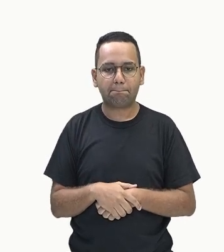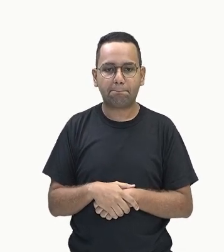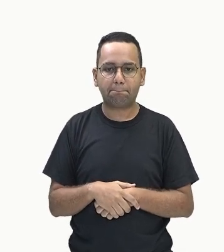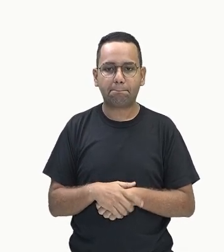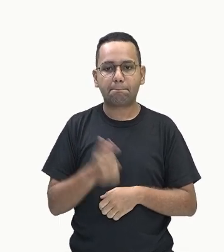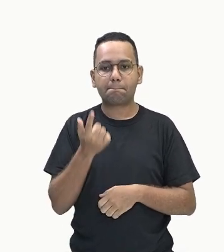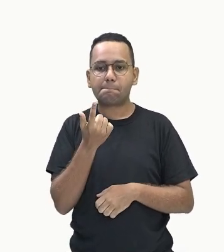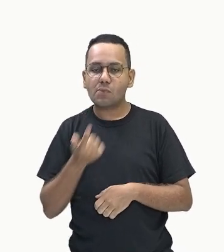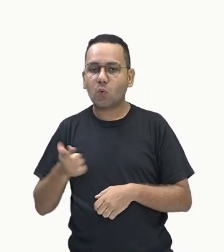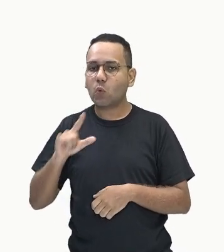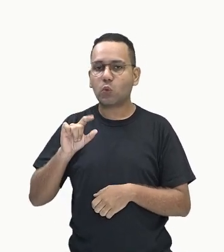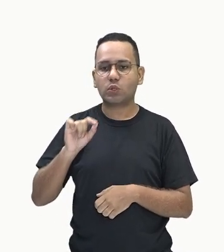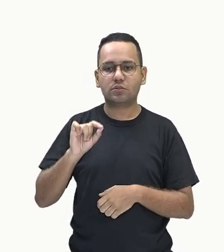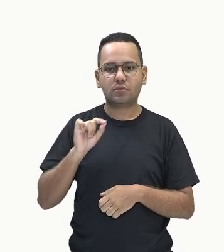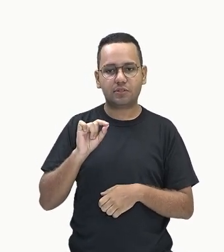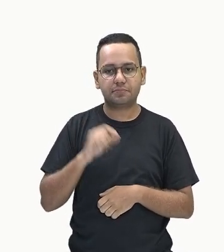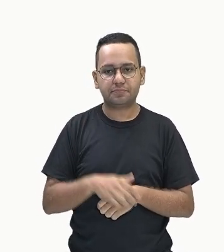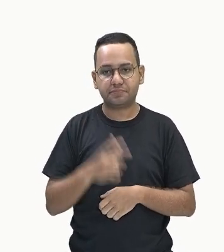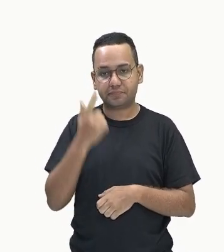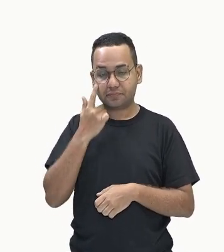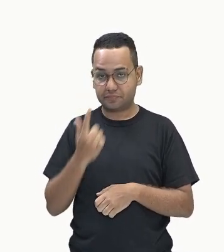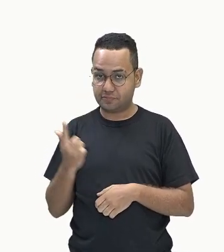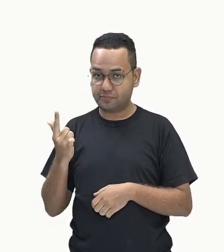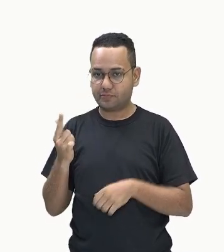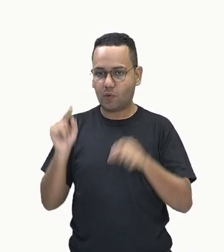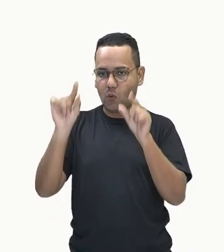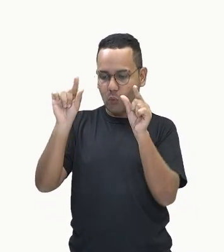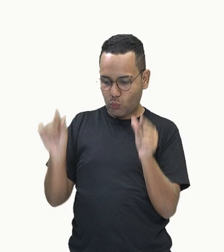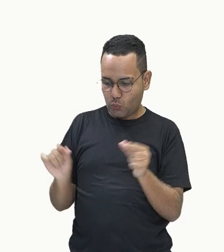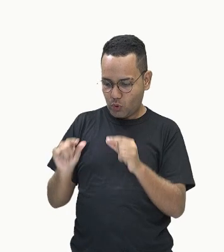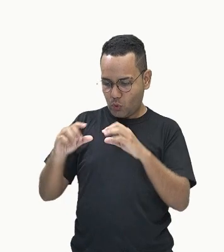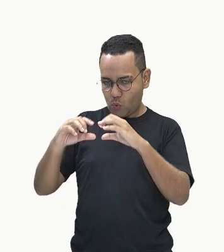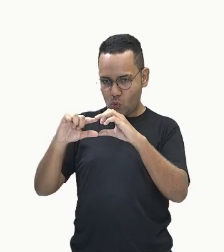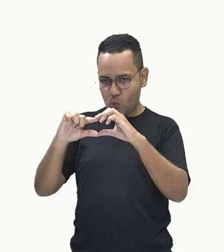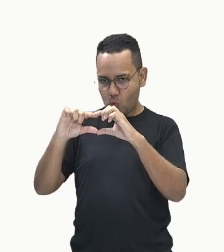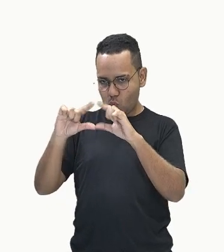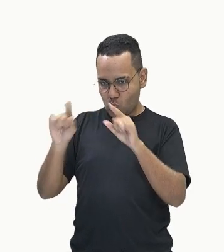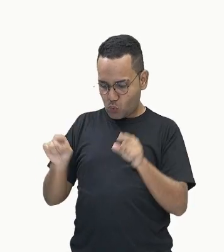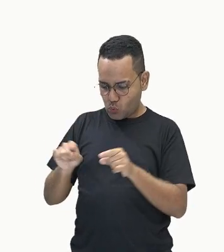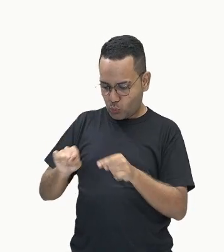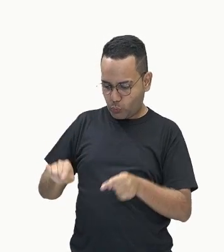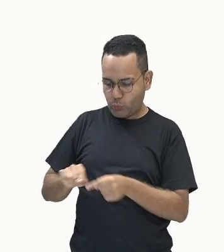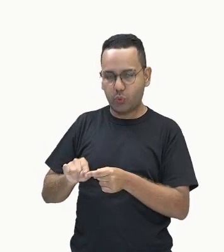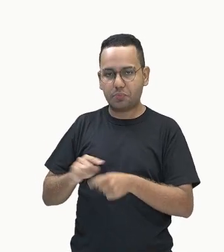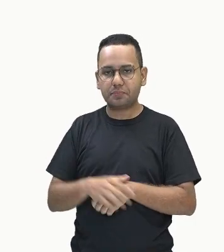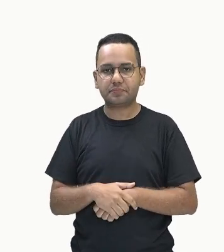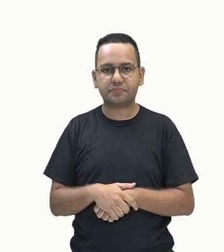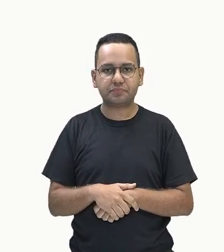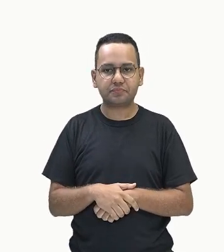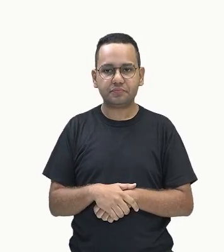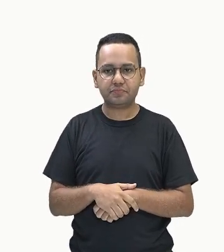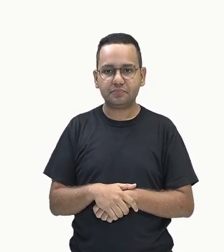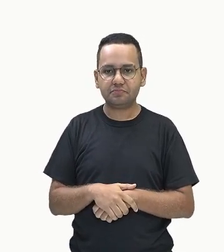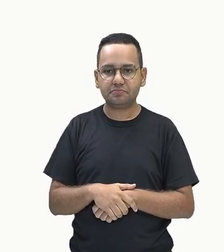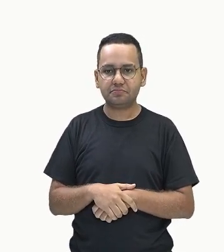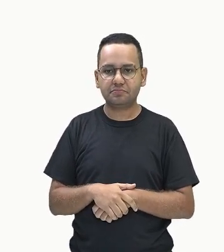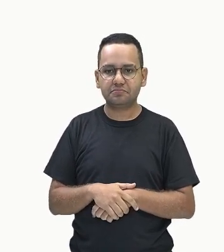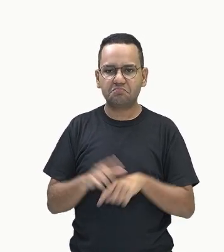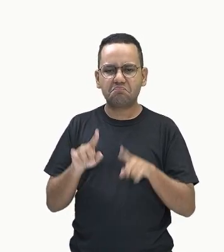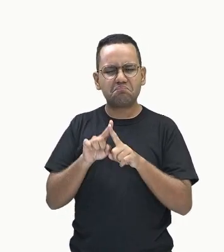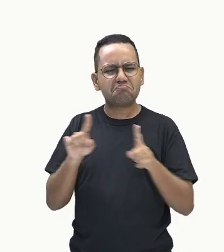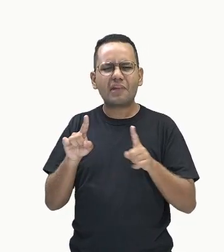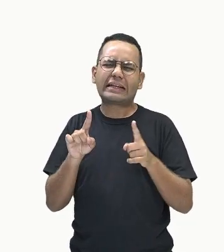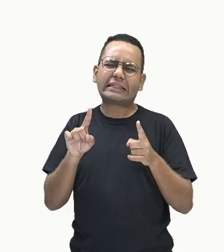de uma bexiga, estou destacando nesse momento, tá? Eu sei que às vezes você não consegue identificar de cara de que órgão